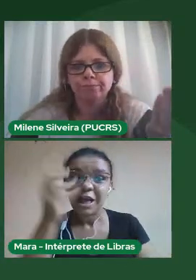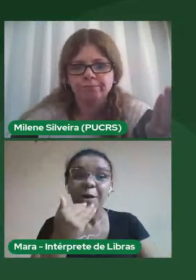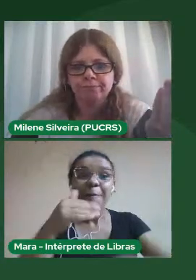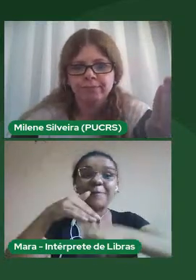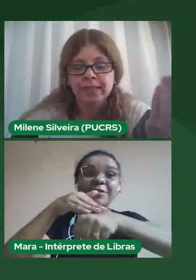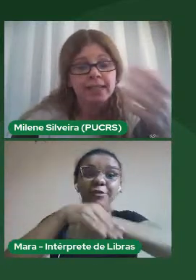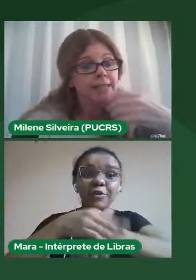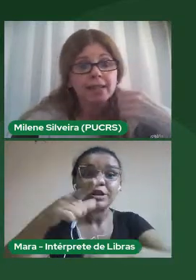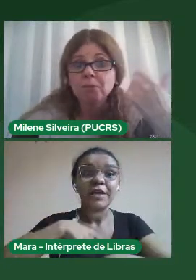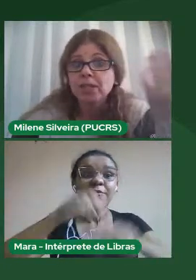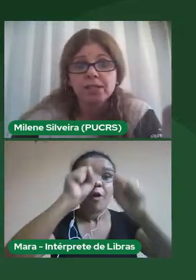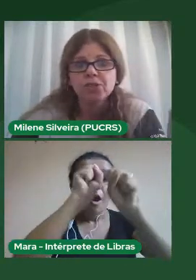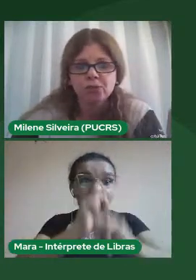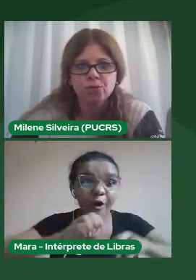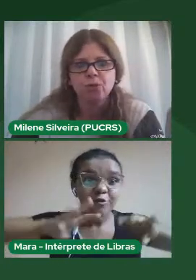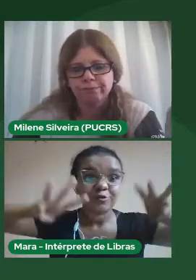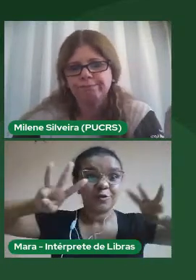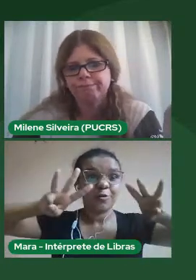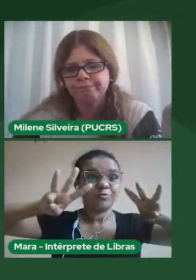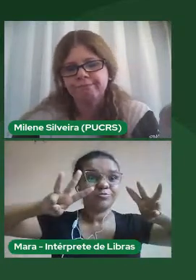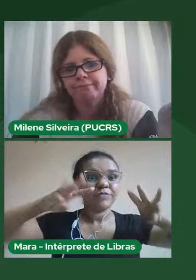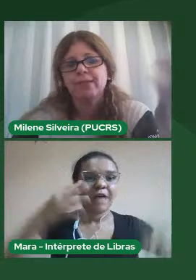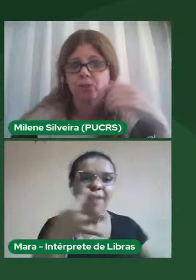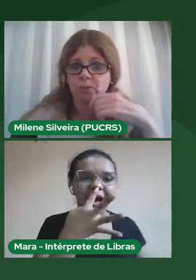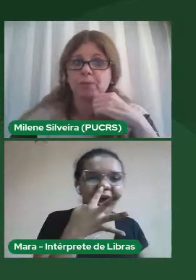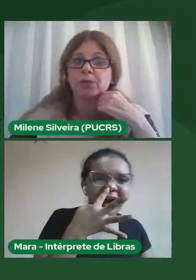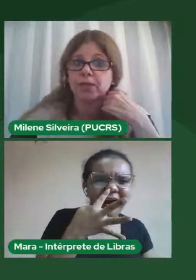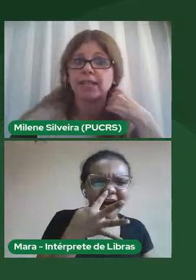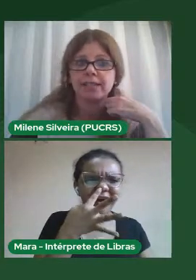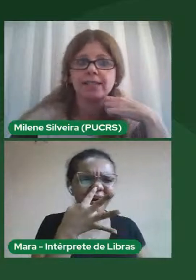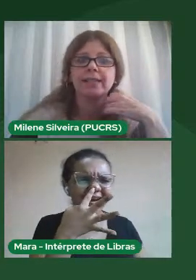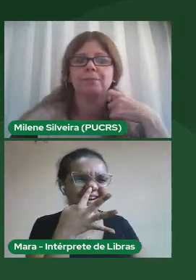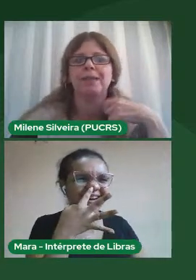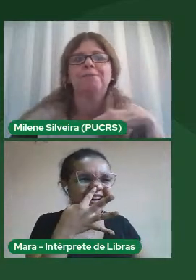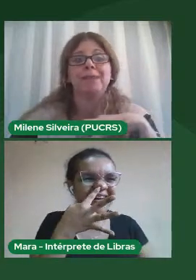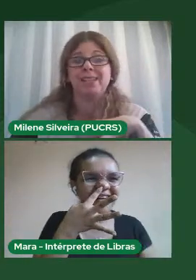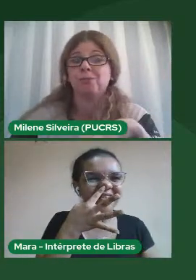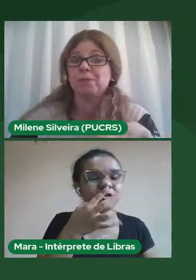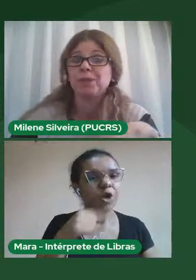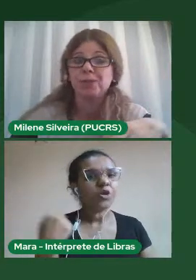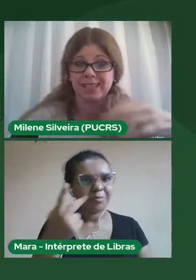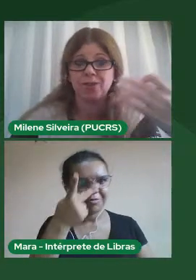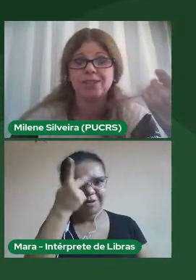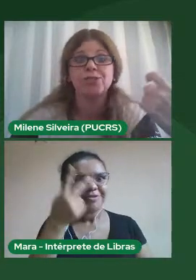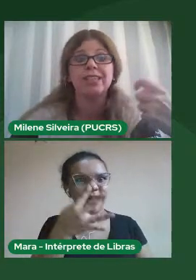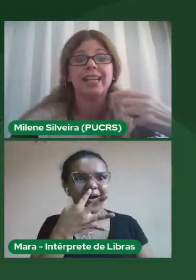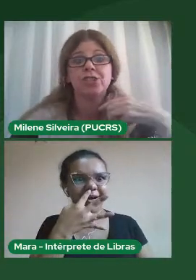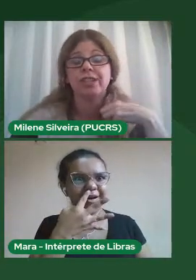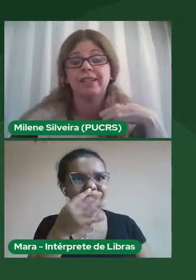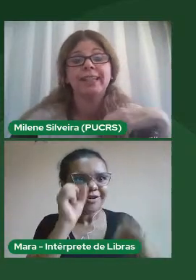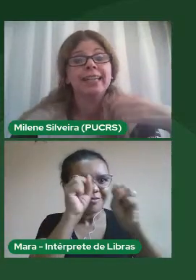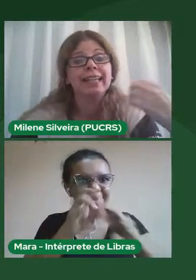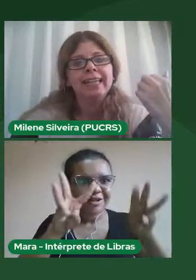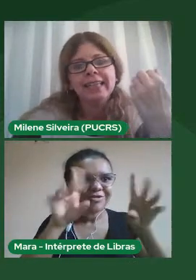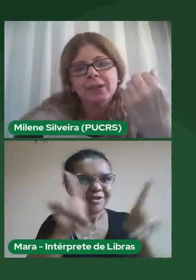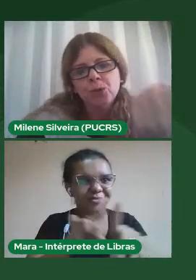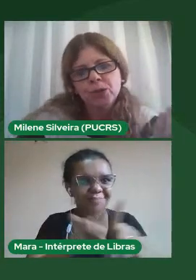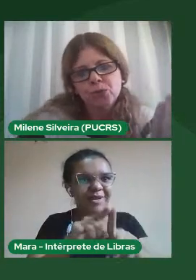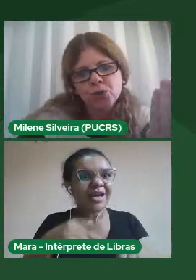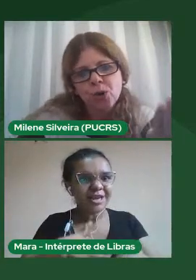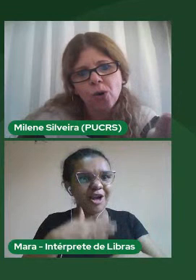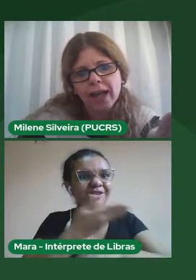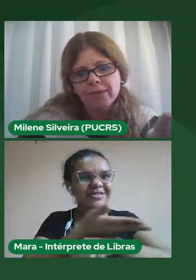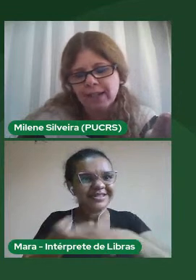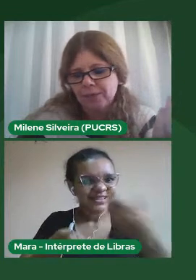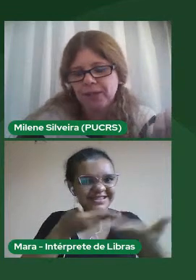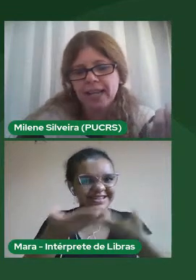show. Estávamos assistindo o show. Somos pessoas que assistem também, mas somos pessoas que gostam de interagir. Então,